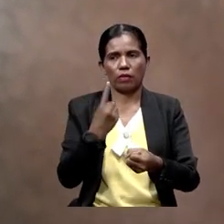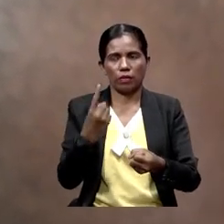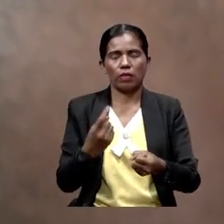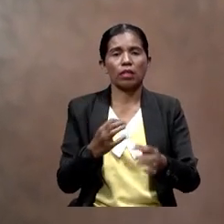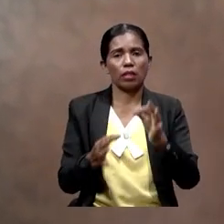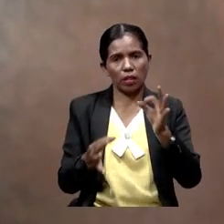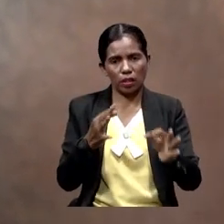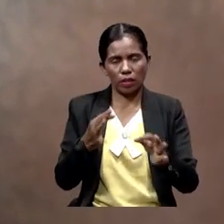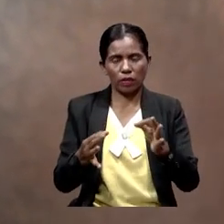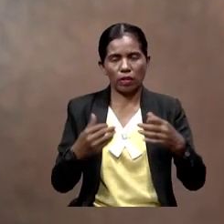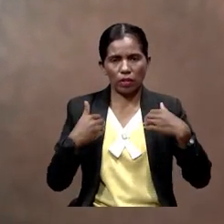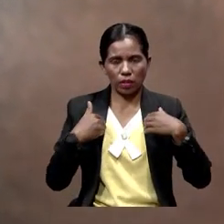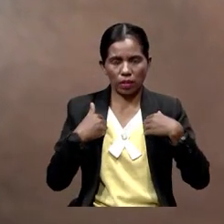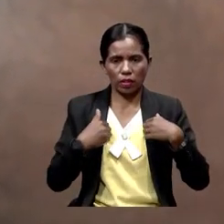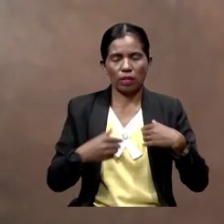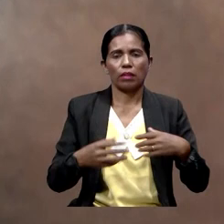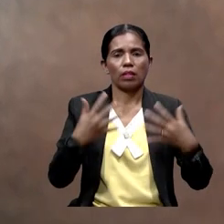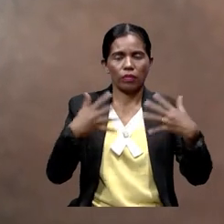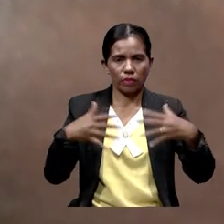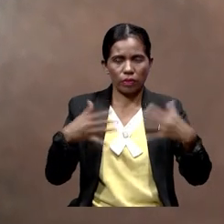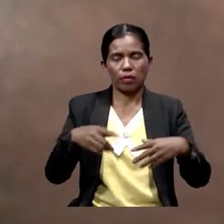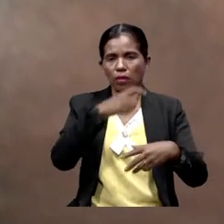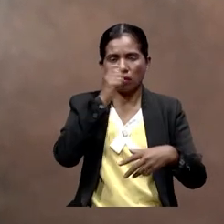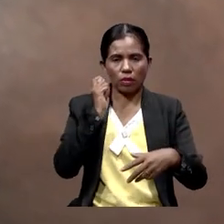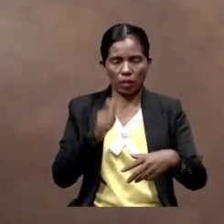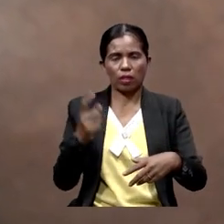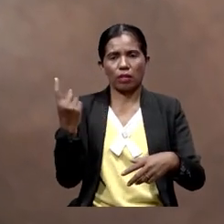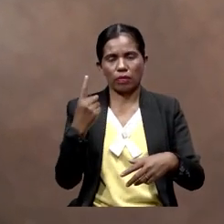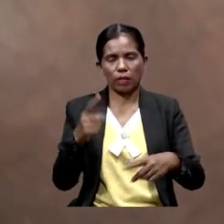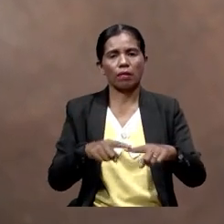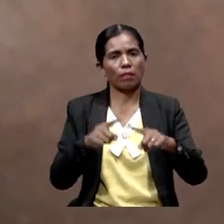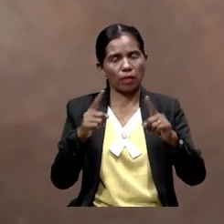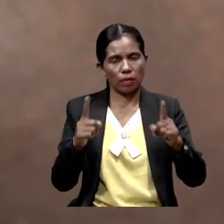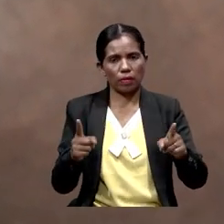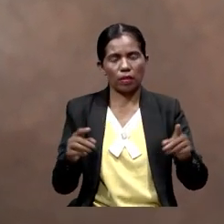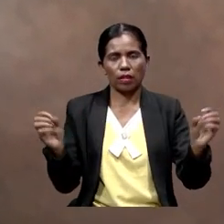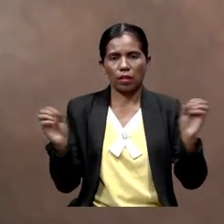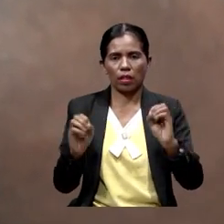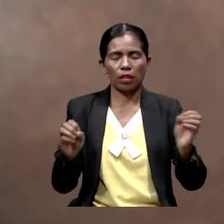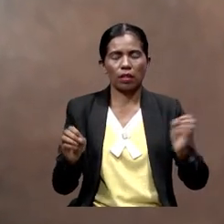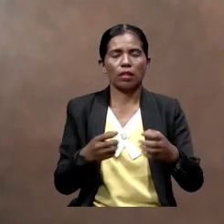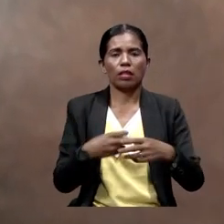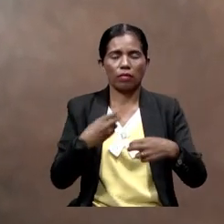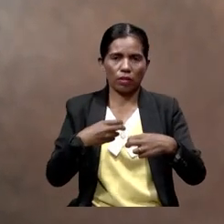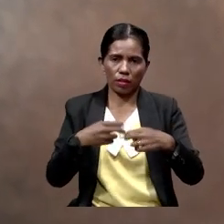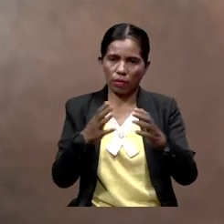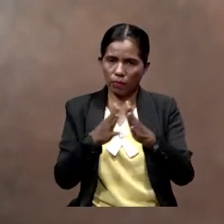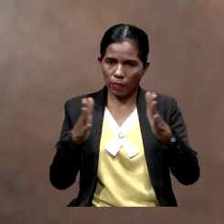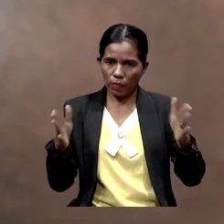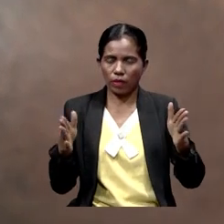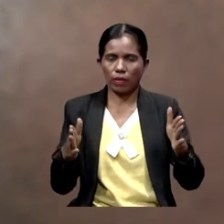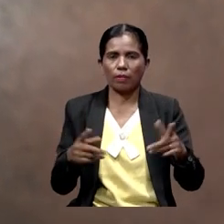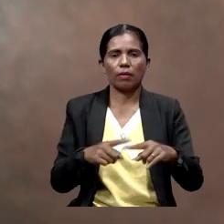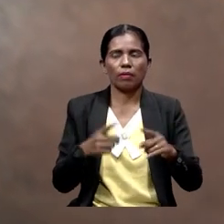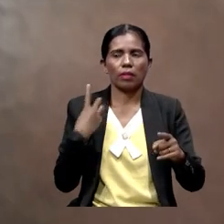enquanto crise Ucrânia na fase, mas pelo menos ela é um crescimento bom, pelo menos se